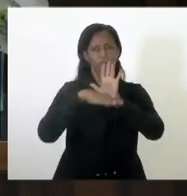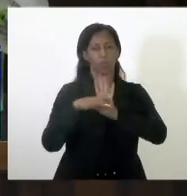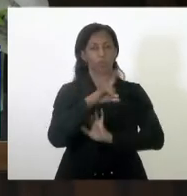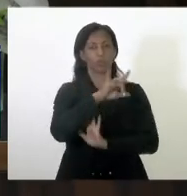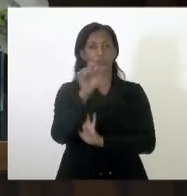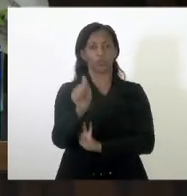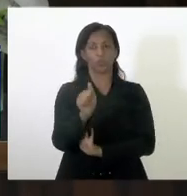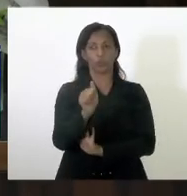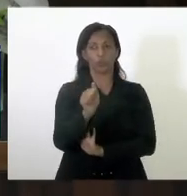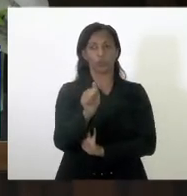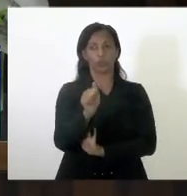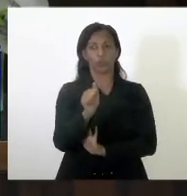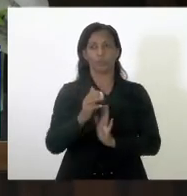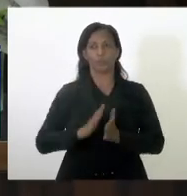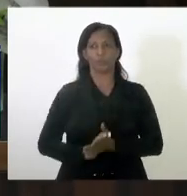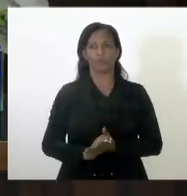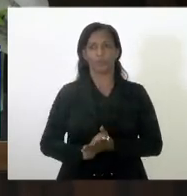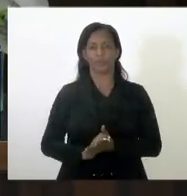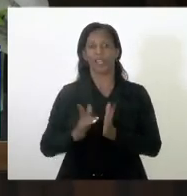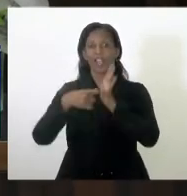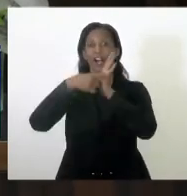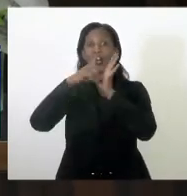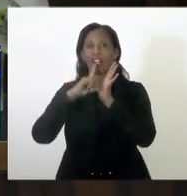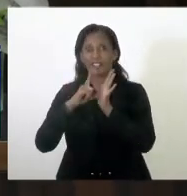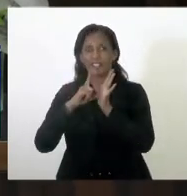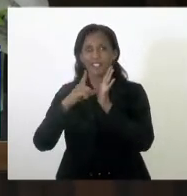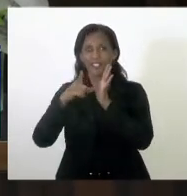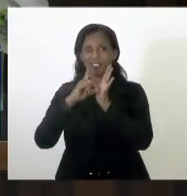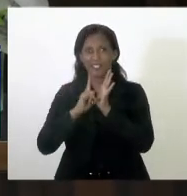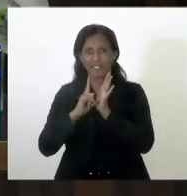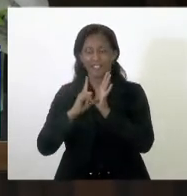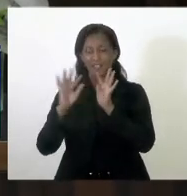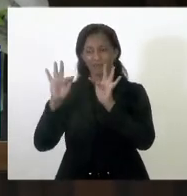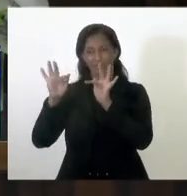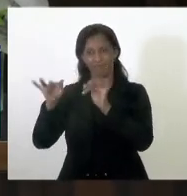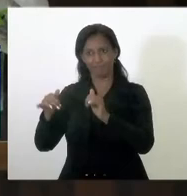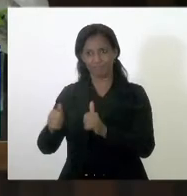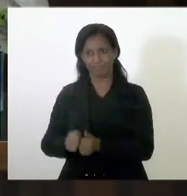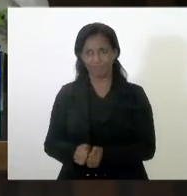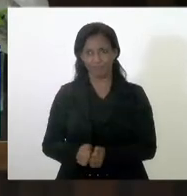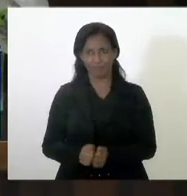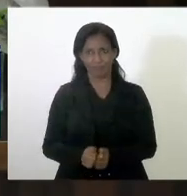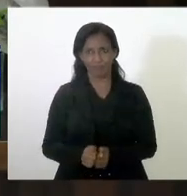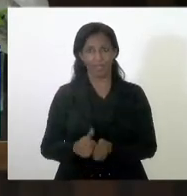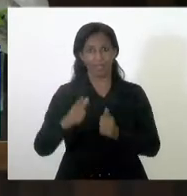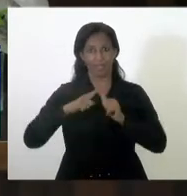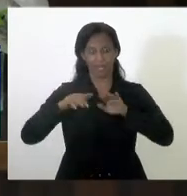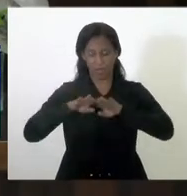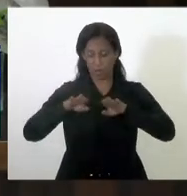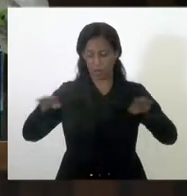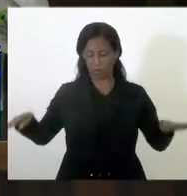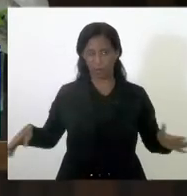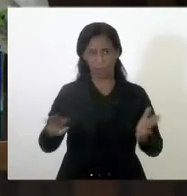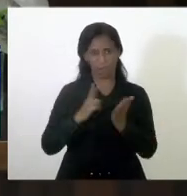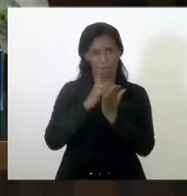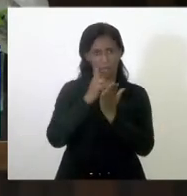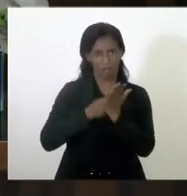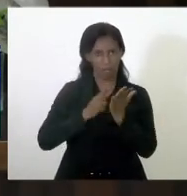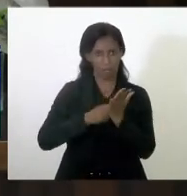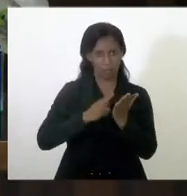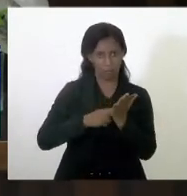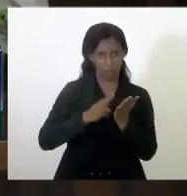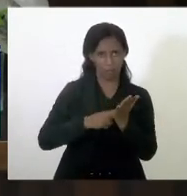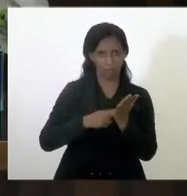presidência, antes de encerrar os trabalhos, há sobre a mesa requerimento. Requeiro na